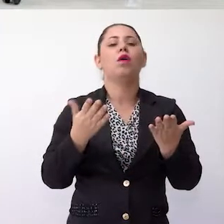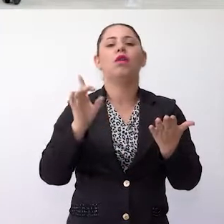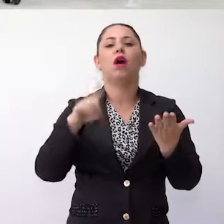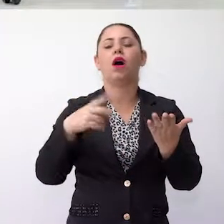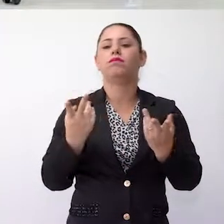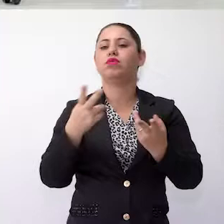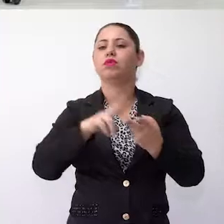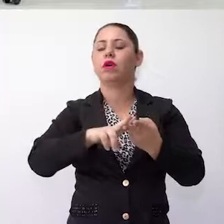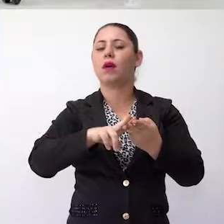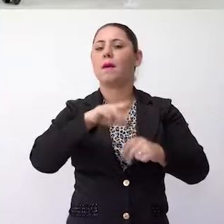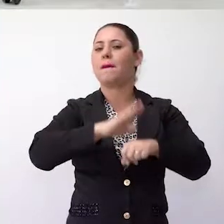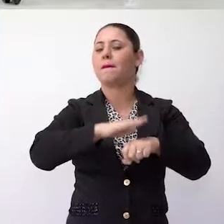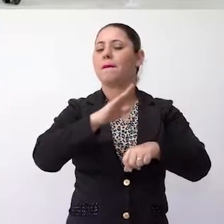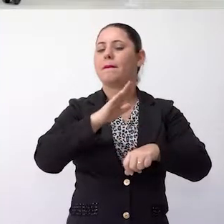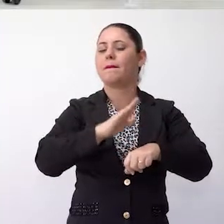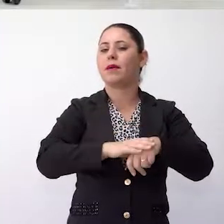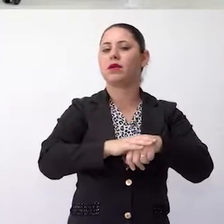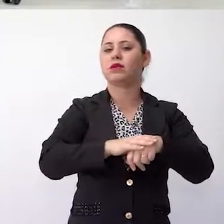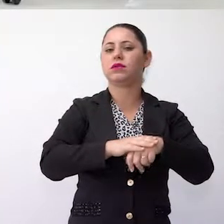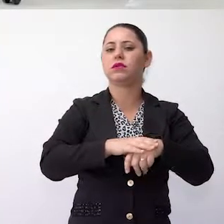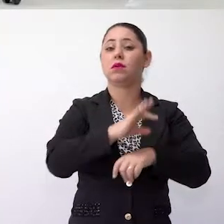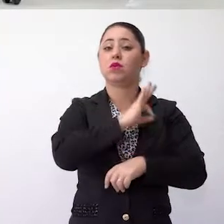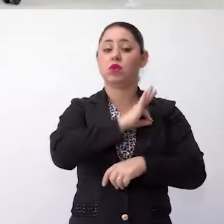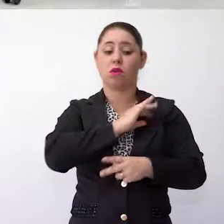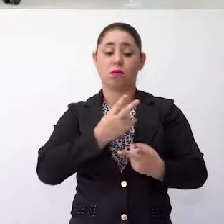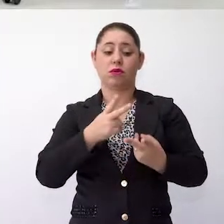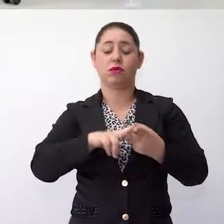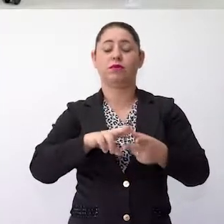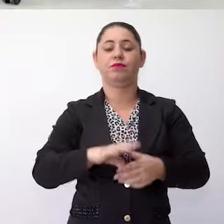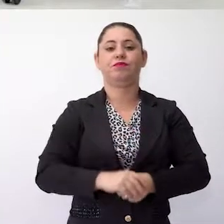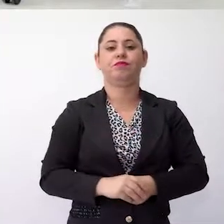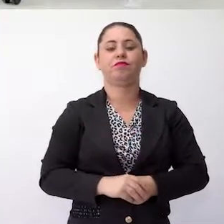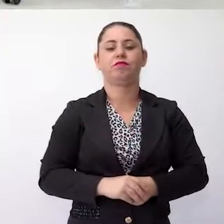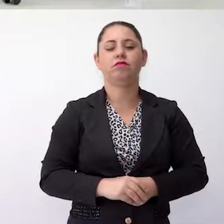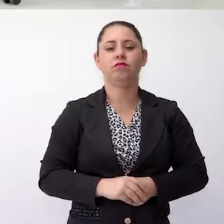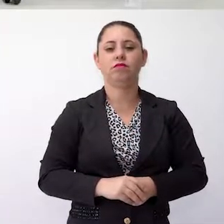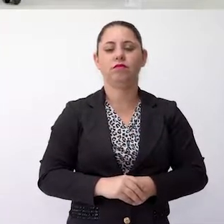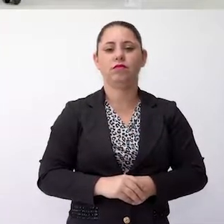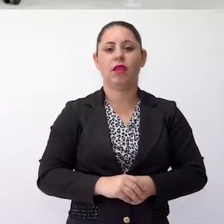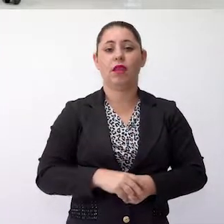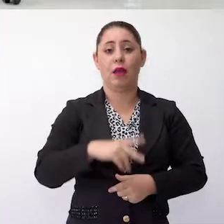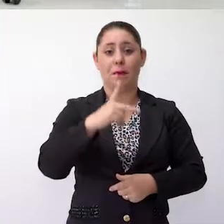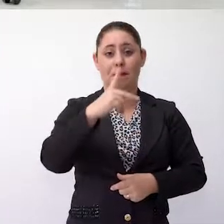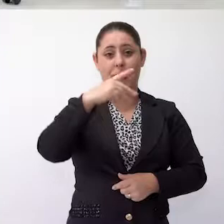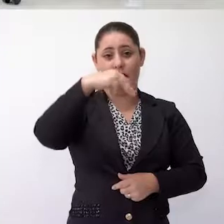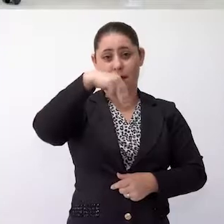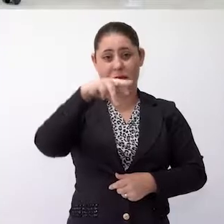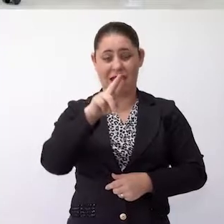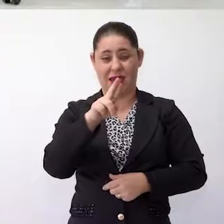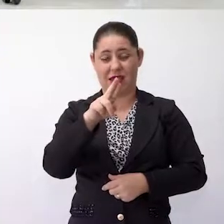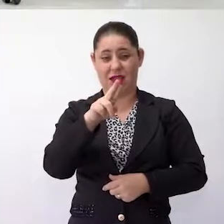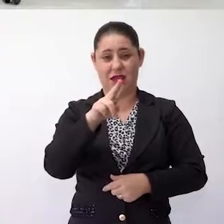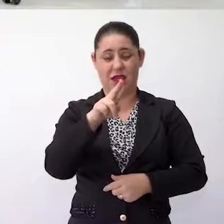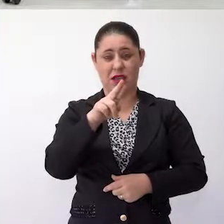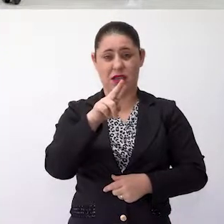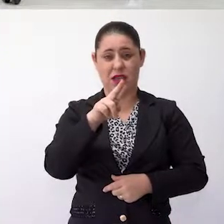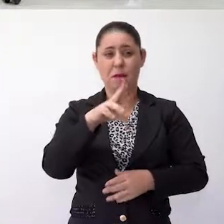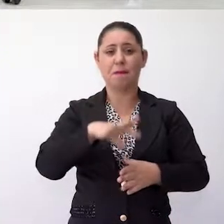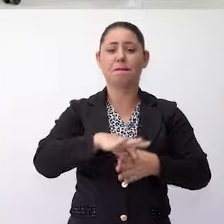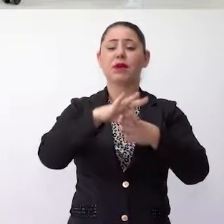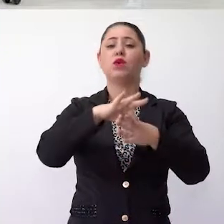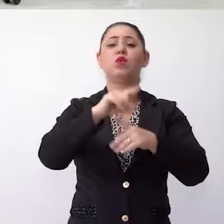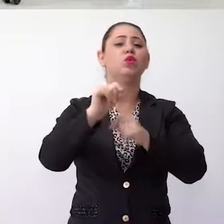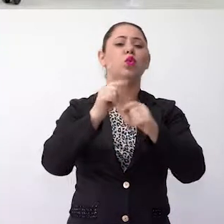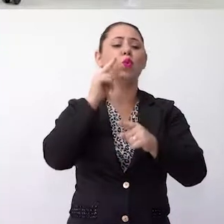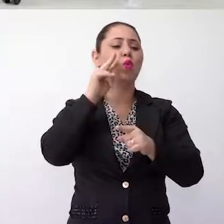que mais a Polícia Rodoviária atua? Então, a Polícia Militar Rodoviária, como missão principal,